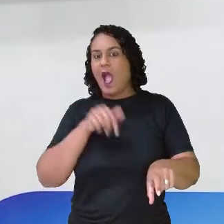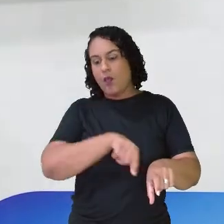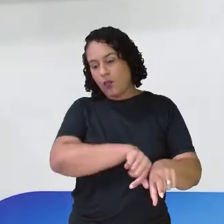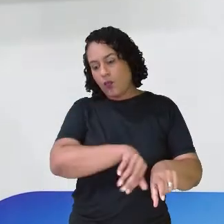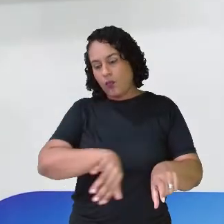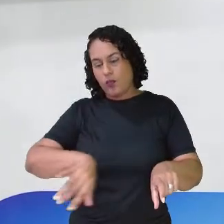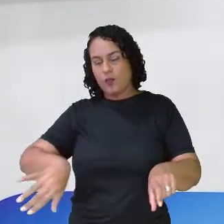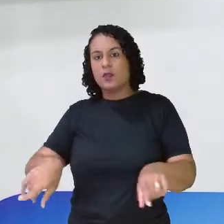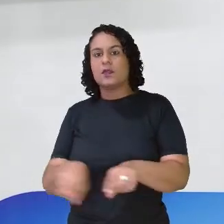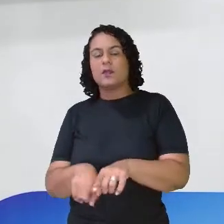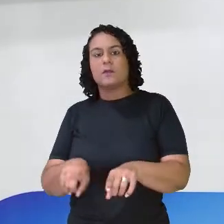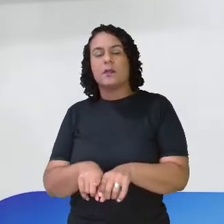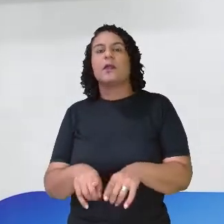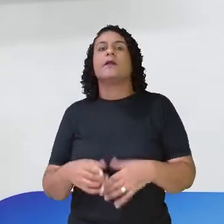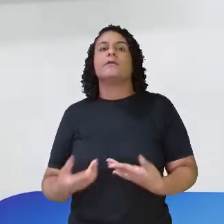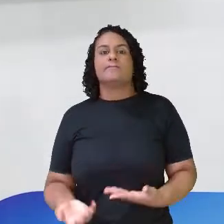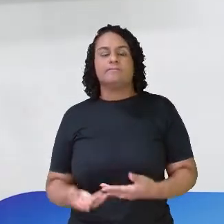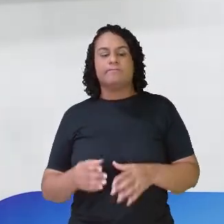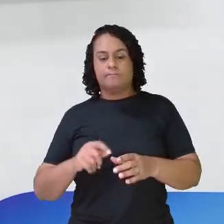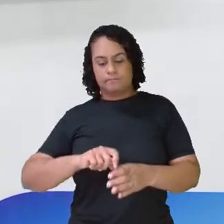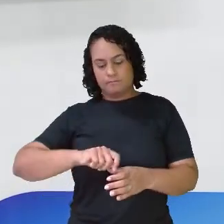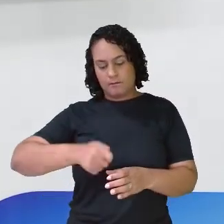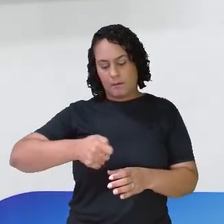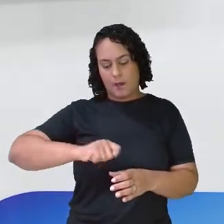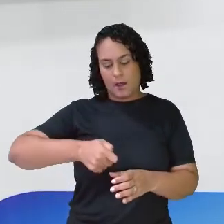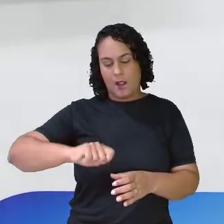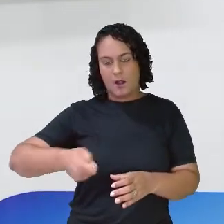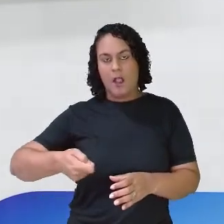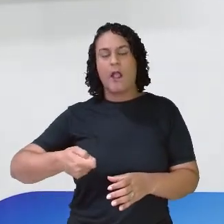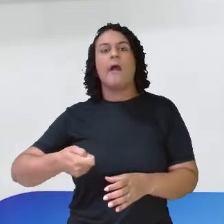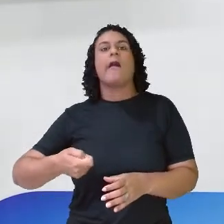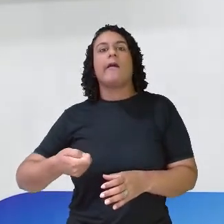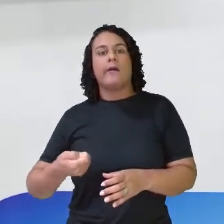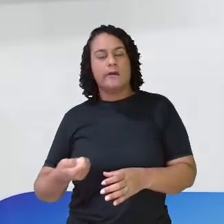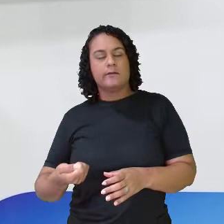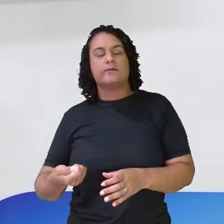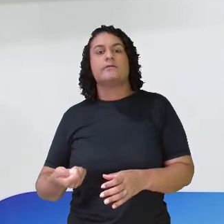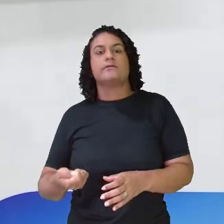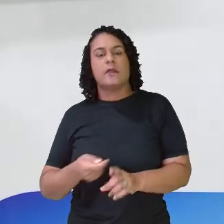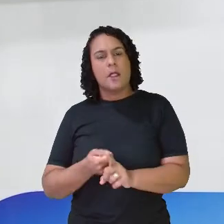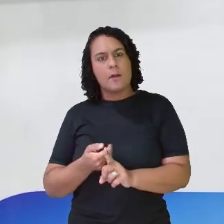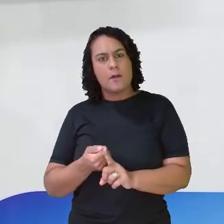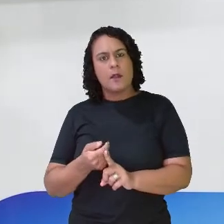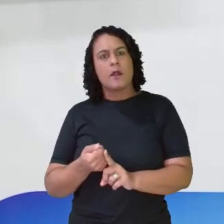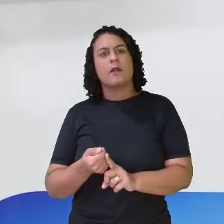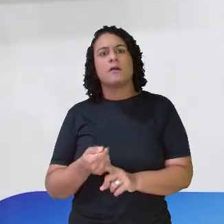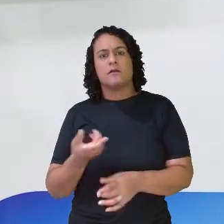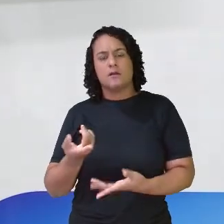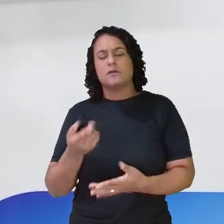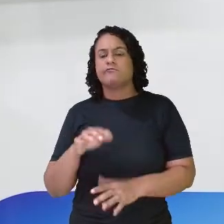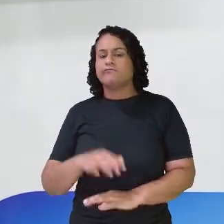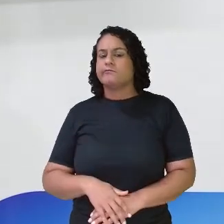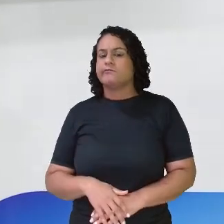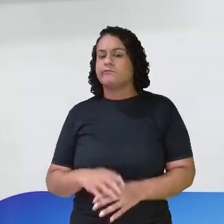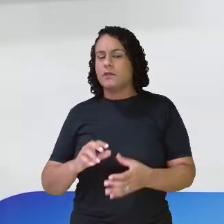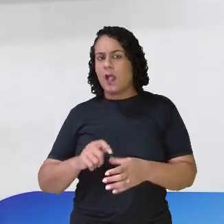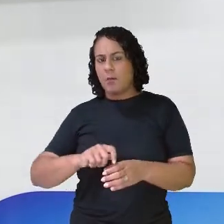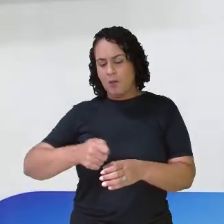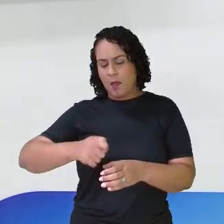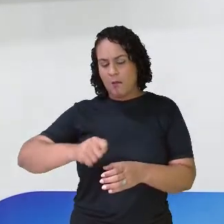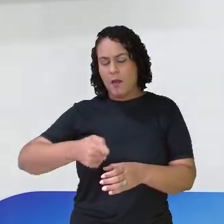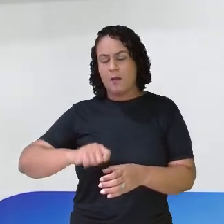A latinha de ervilha, como eu tinha falado, a latinha de leite condensado, aquelas latas arredondadas que a gente encontra no